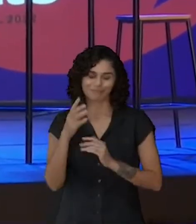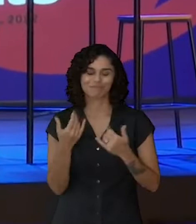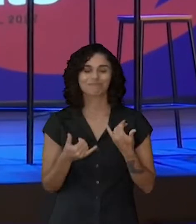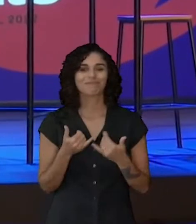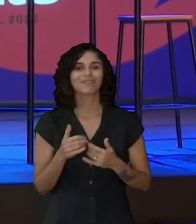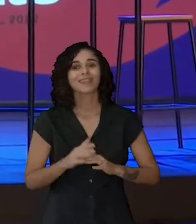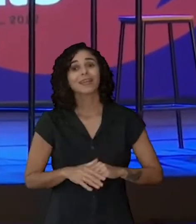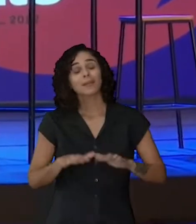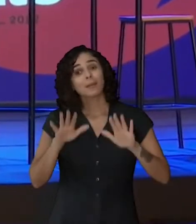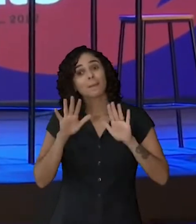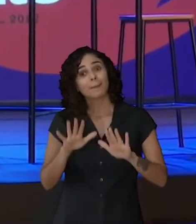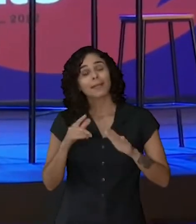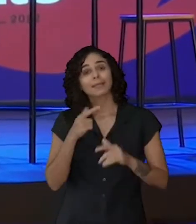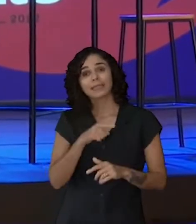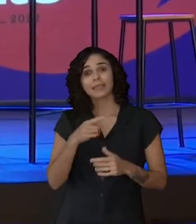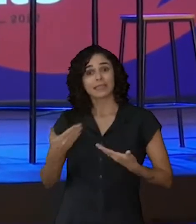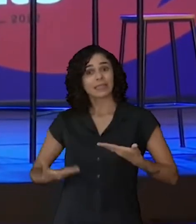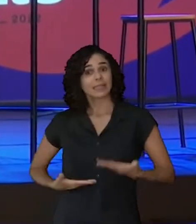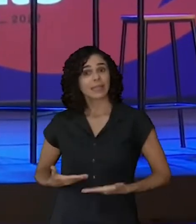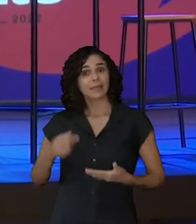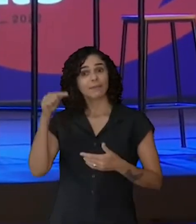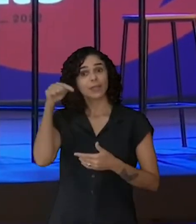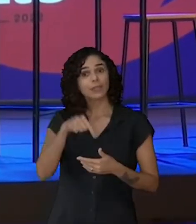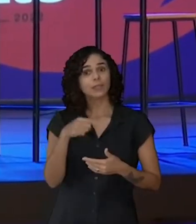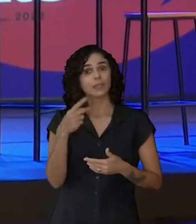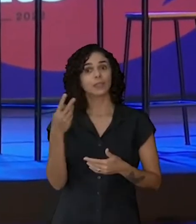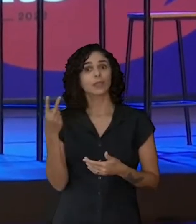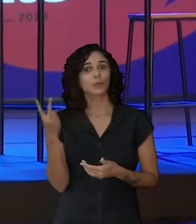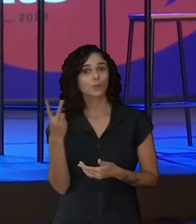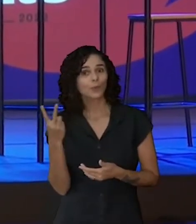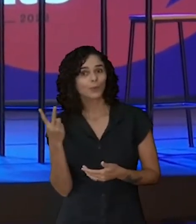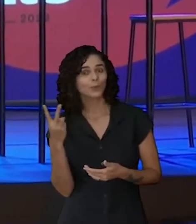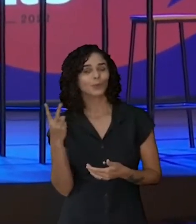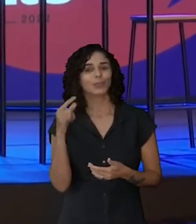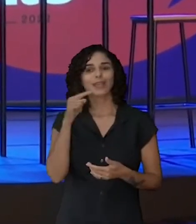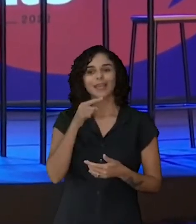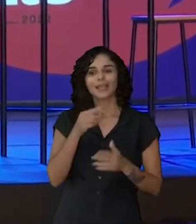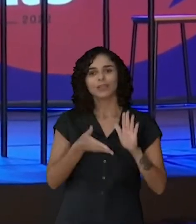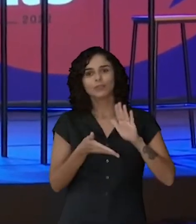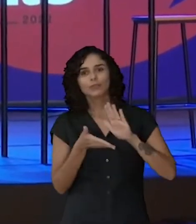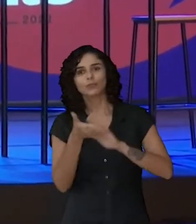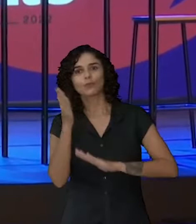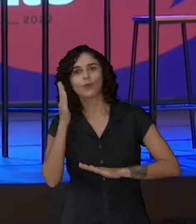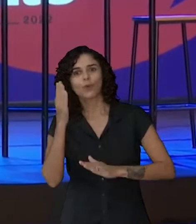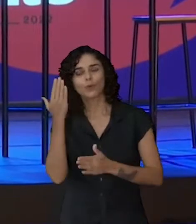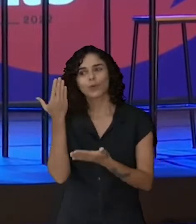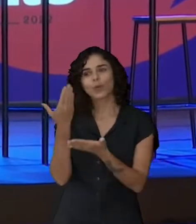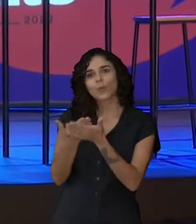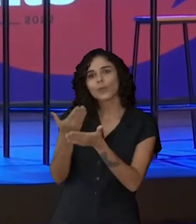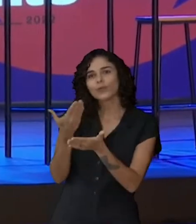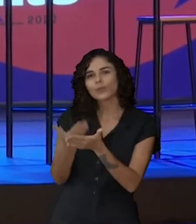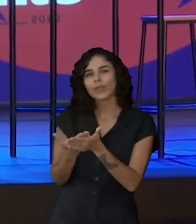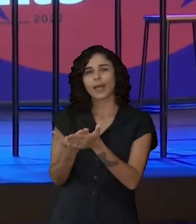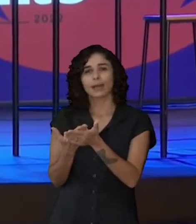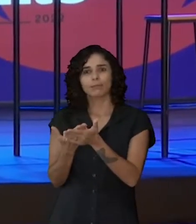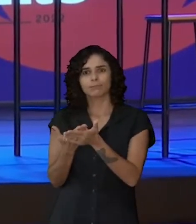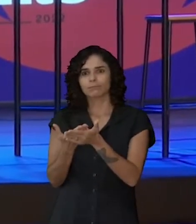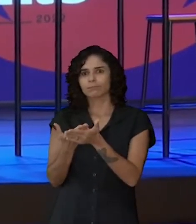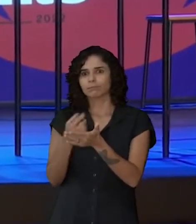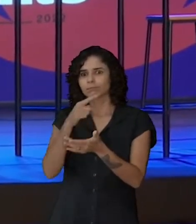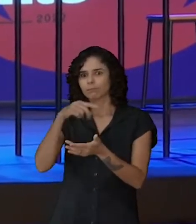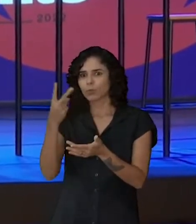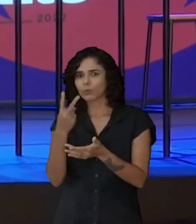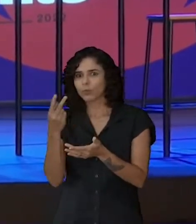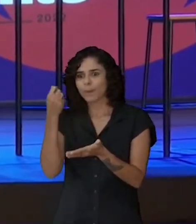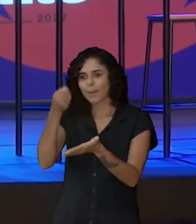aqui. E eles foram juntos, por conta própria, estudar e se aperfeiçoar mais num tempo fora do